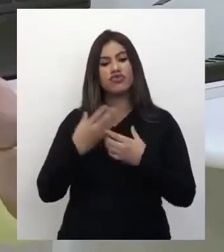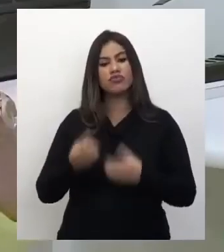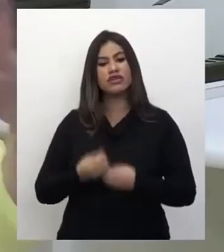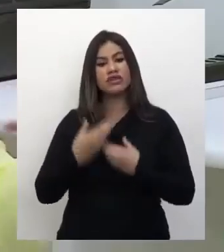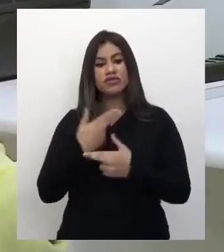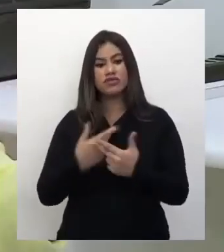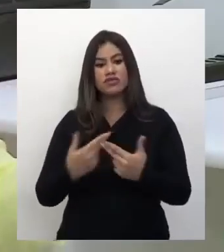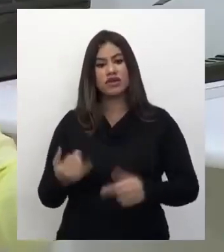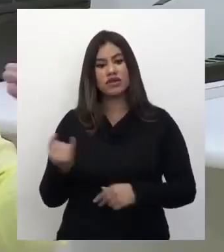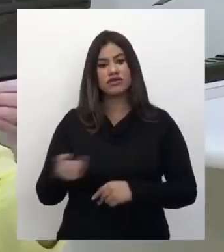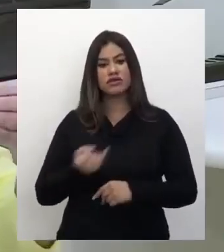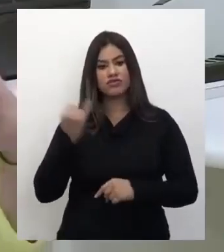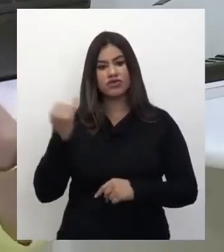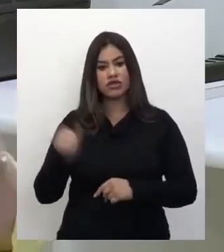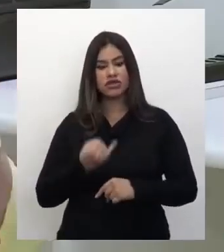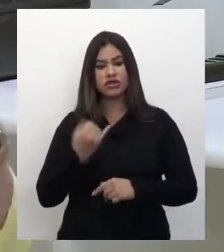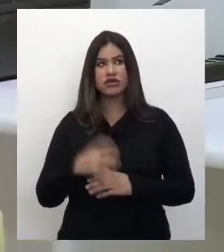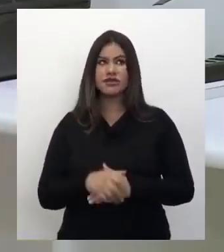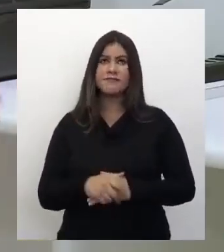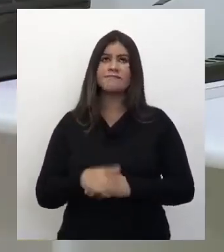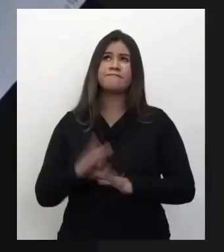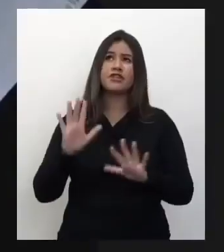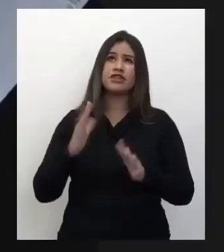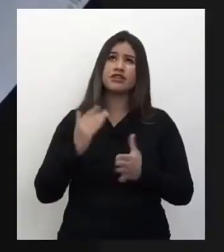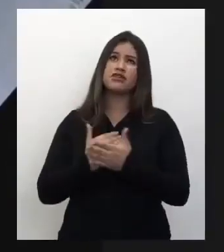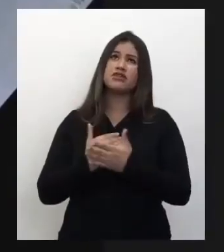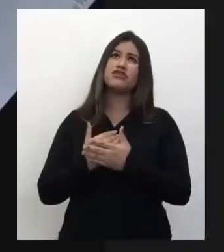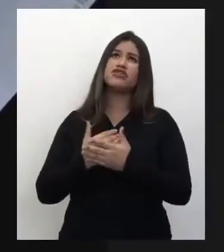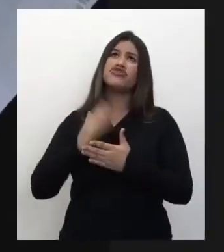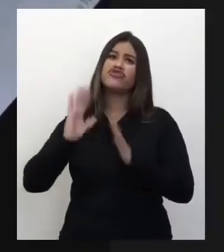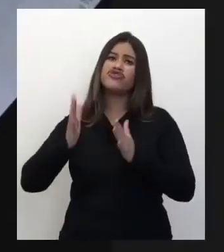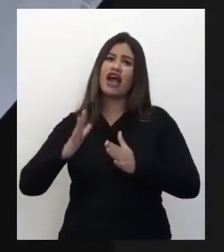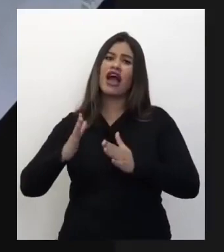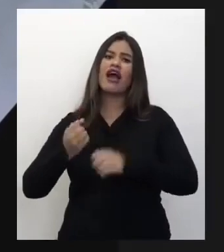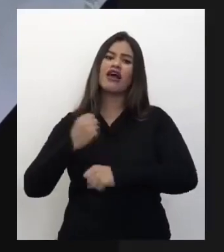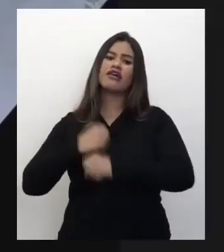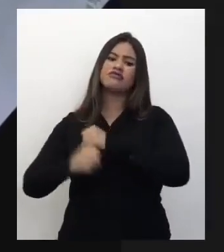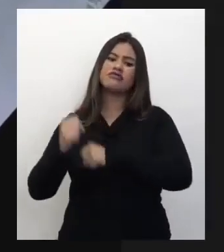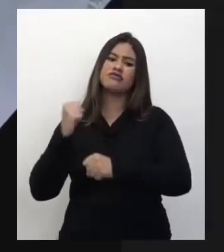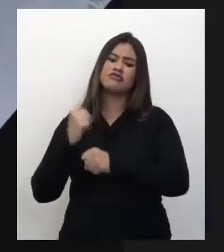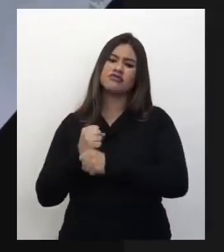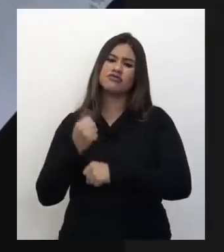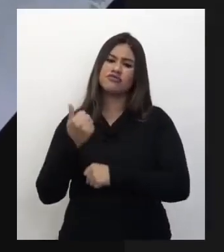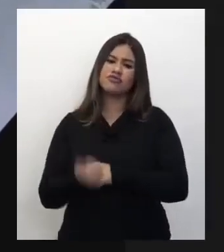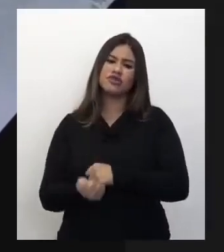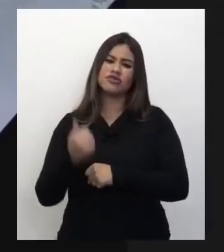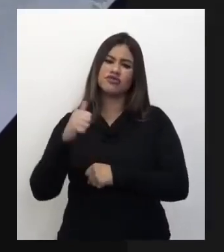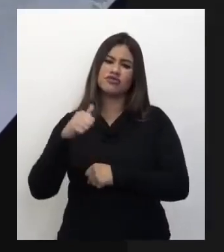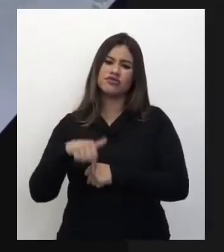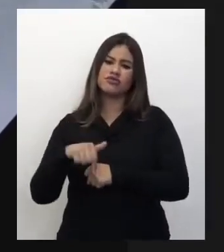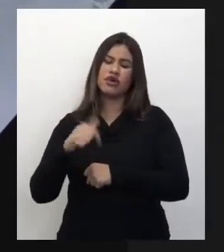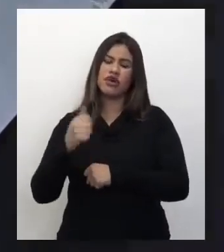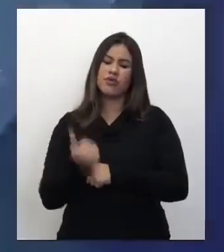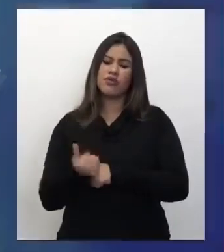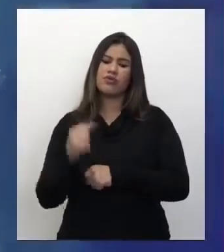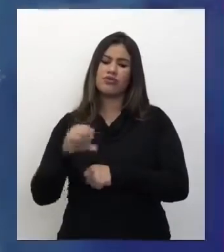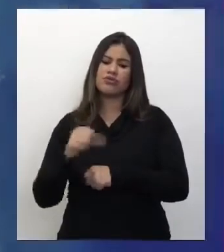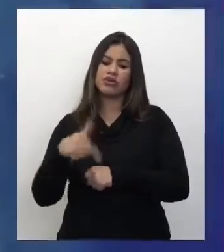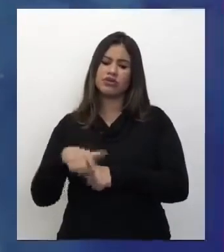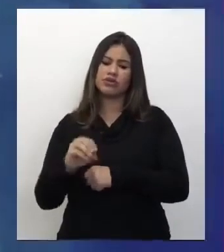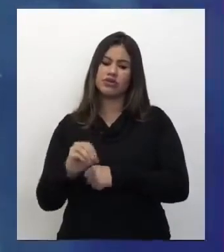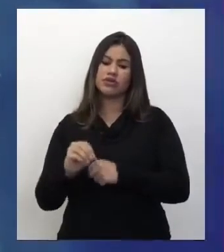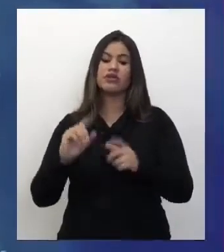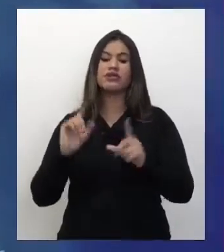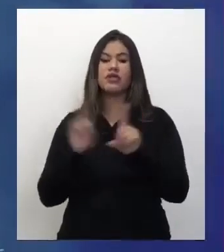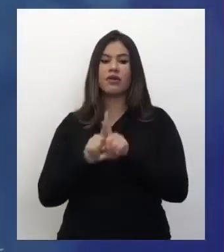desde da década de 70 e sistematicamente desde 1984 com o programa americano